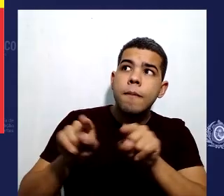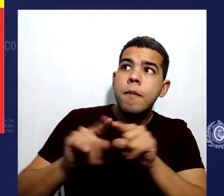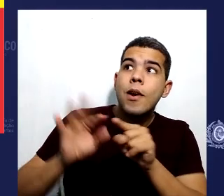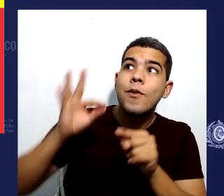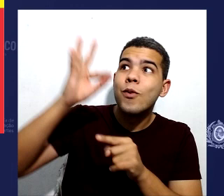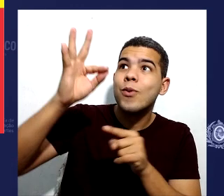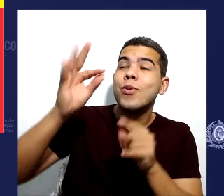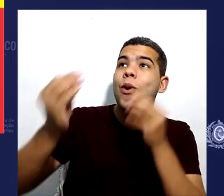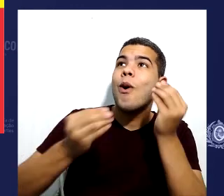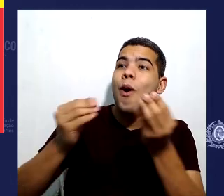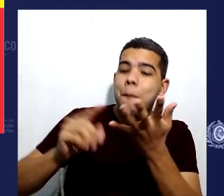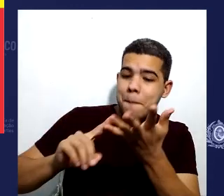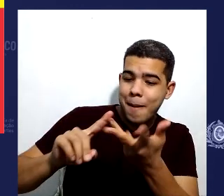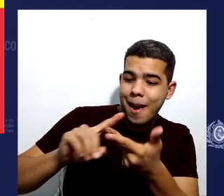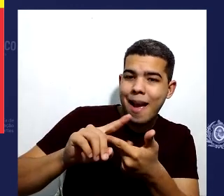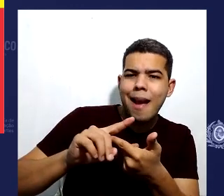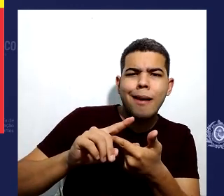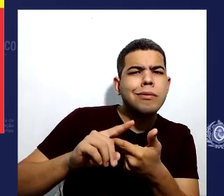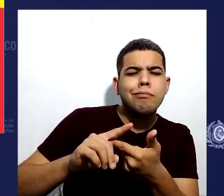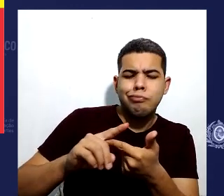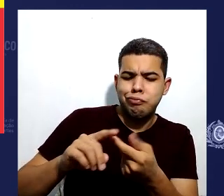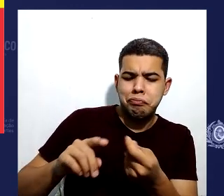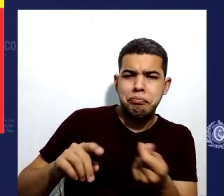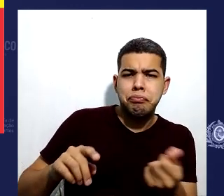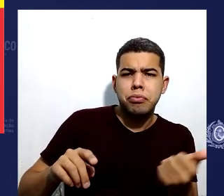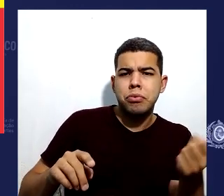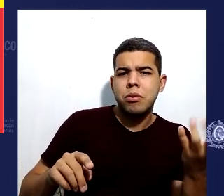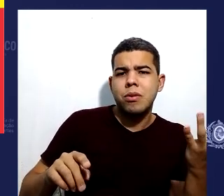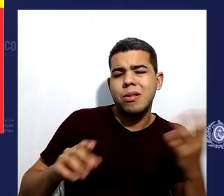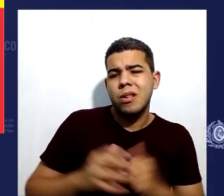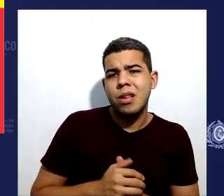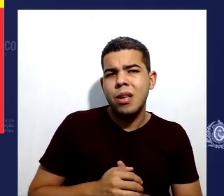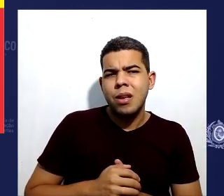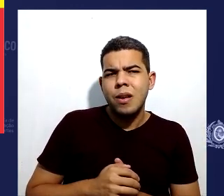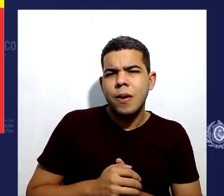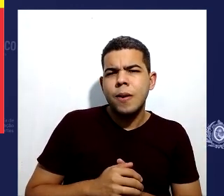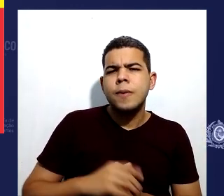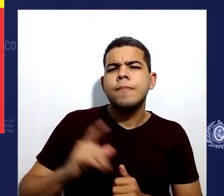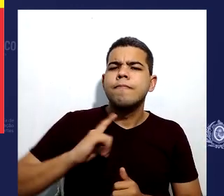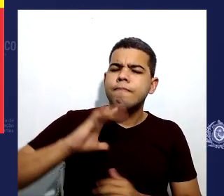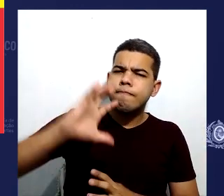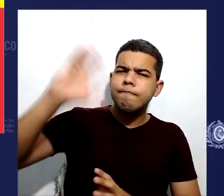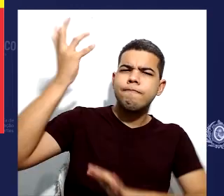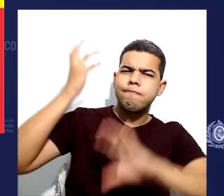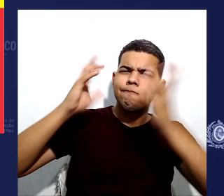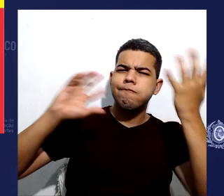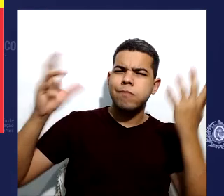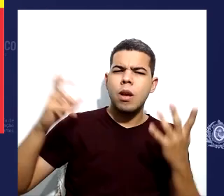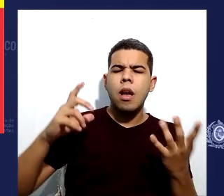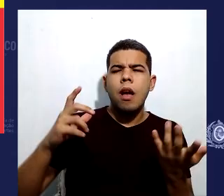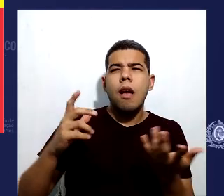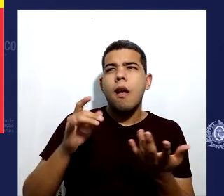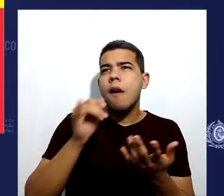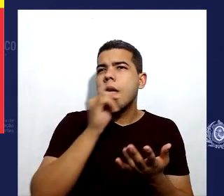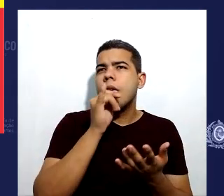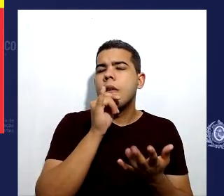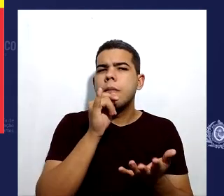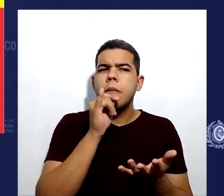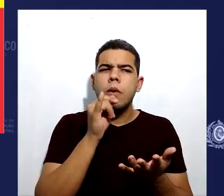Quando se fala dessas consequências, suas consequências elas vão além disso. Por quê?